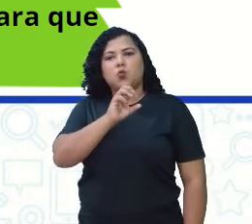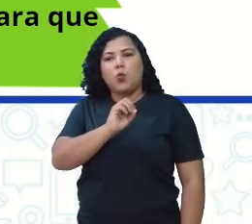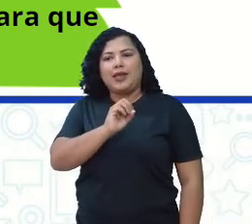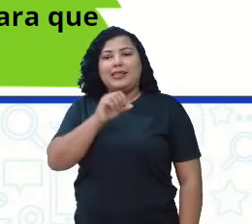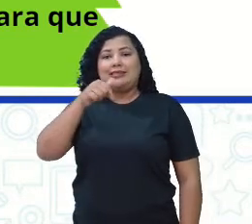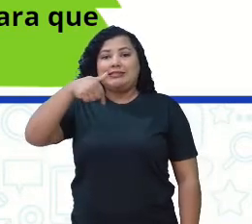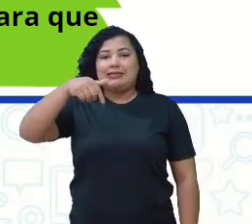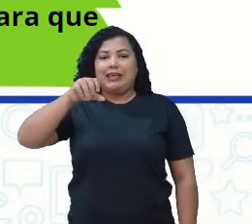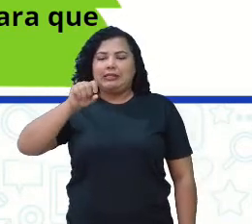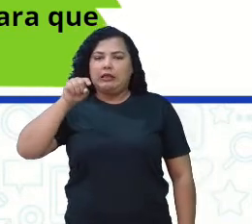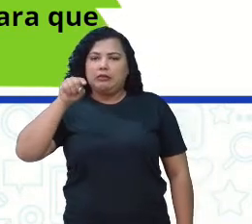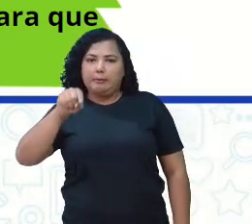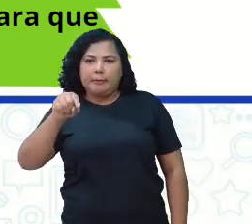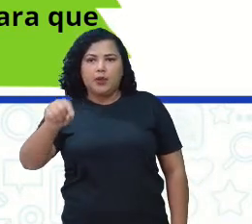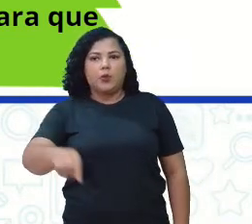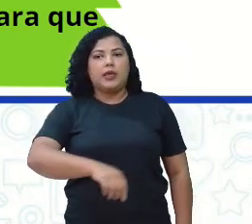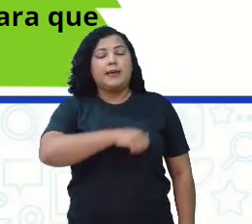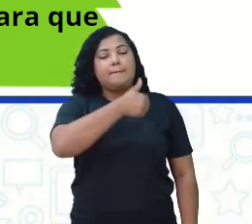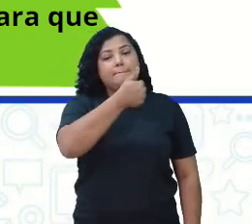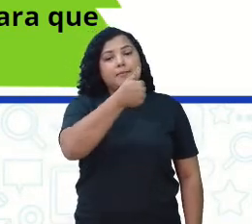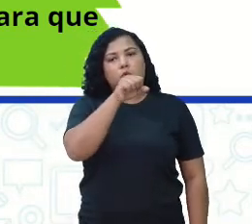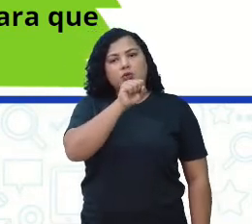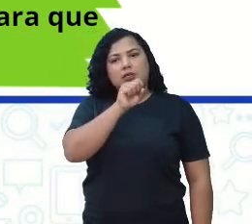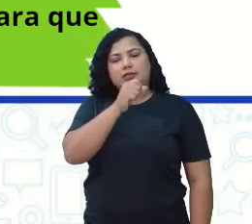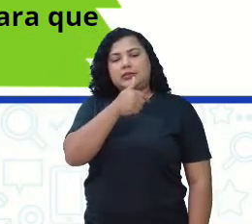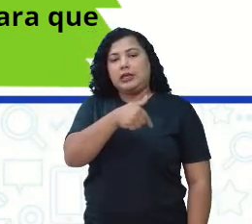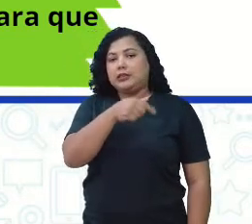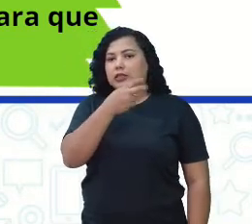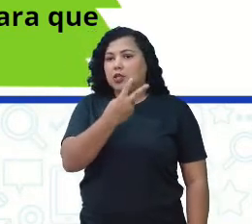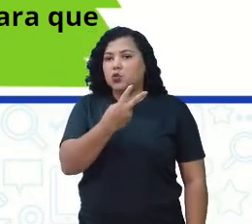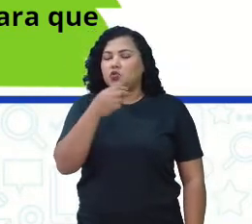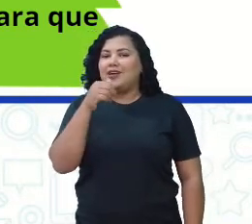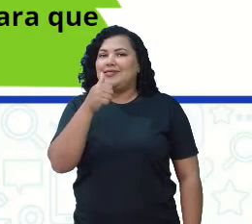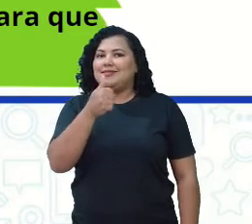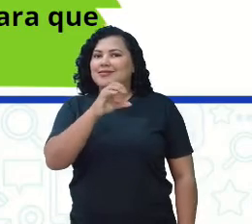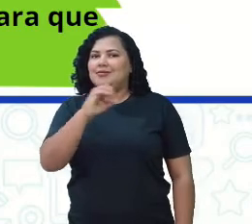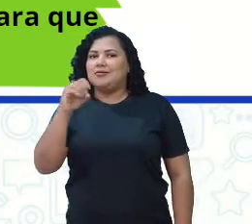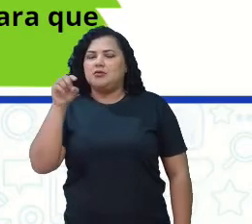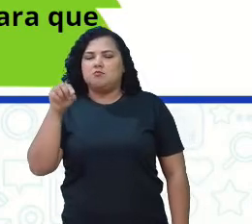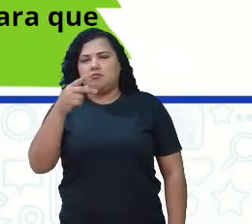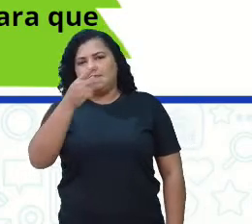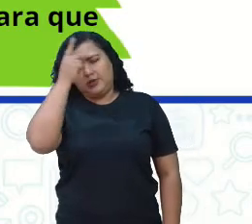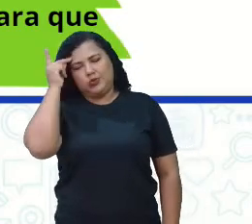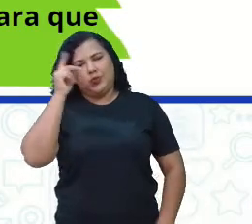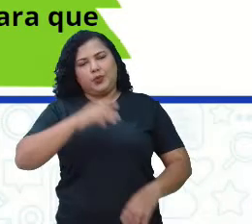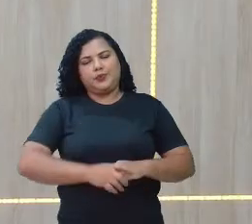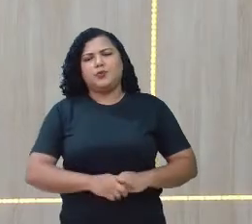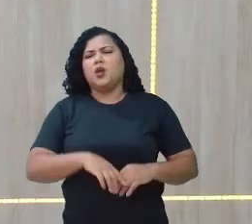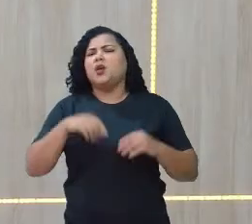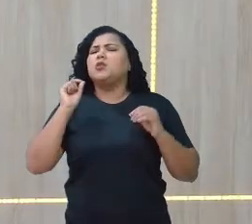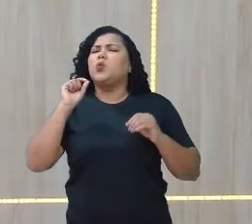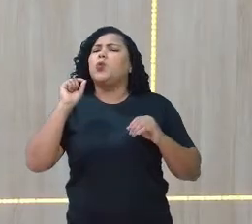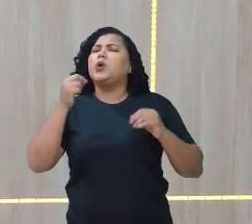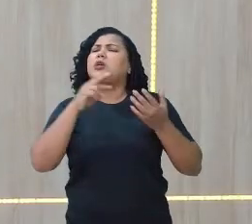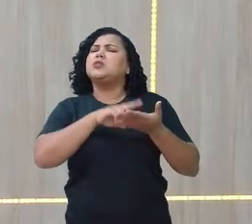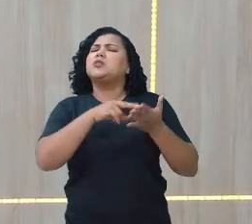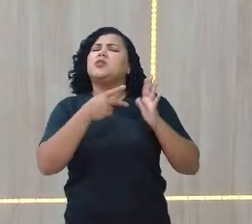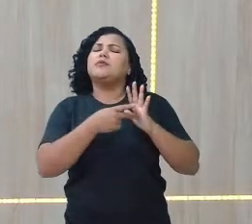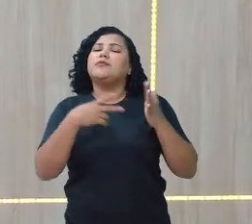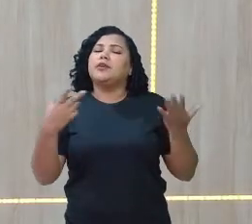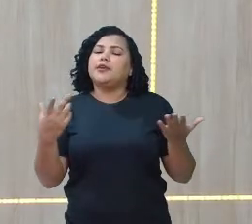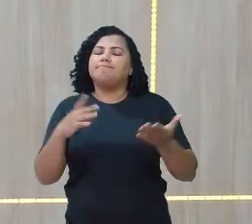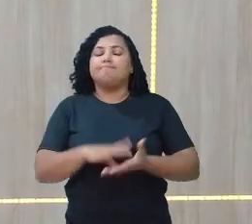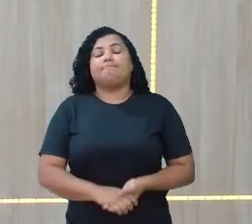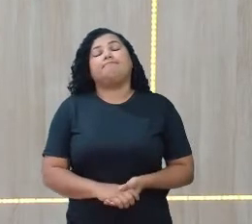E em 1872, esse número aí vai para 100 mil pessoas. Bom, o que isso representa para a gente? Representa